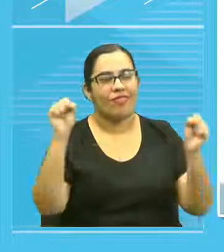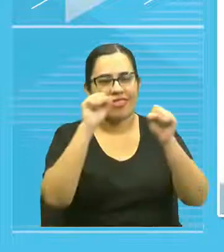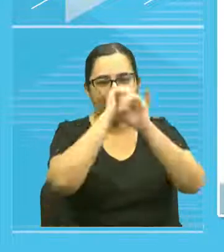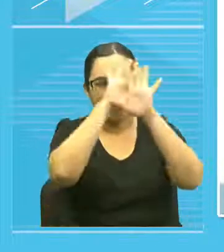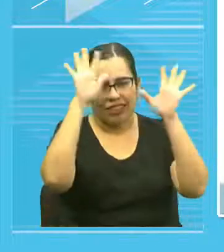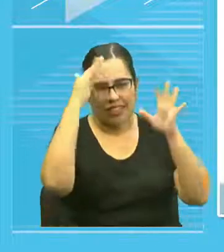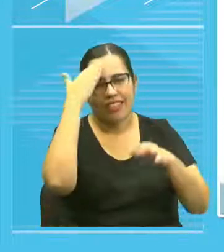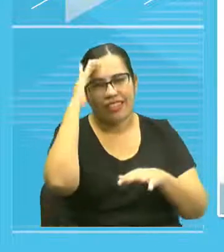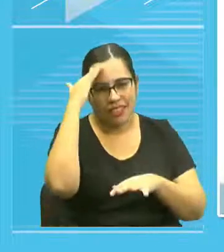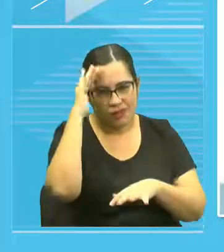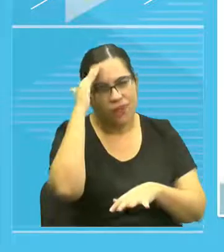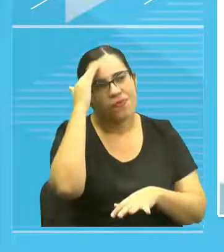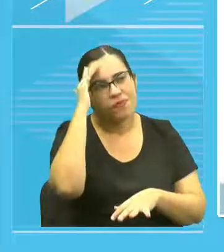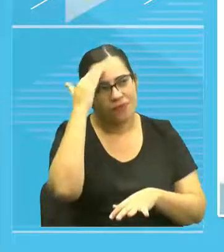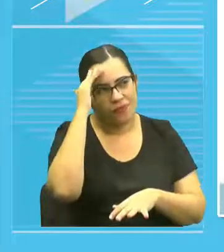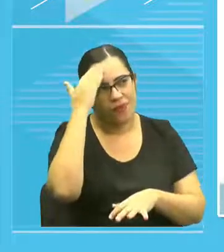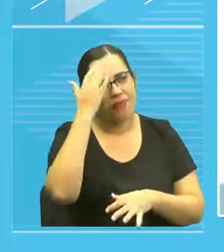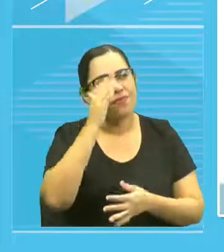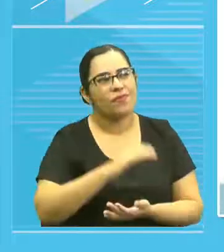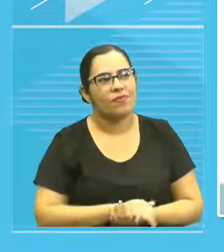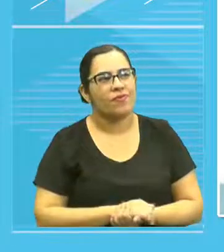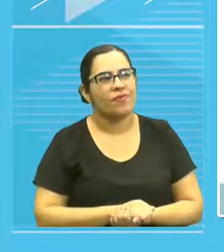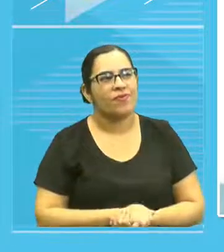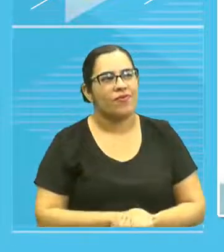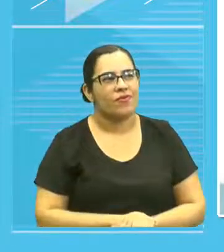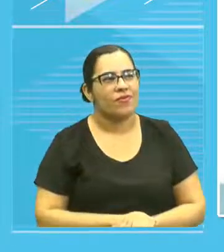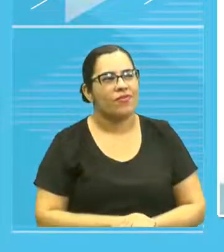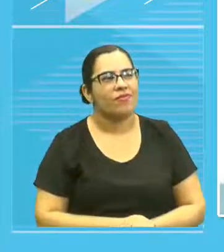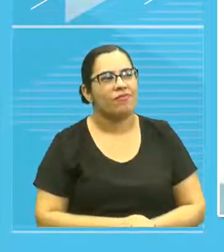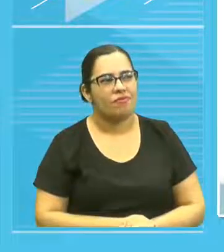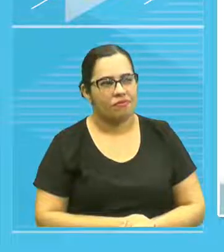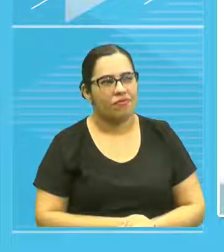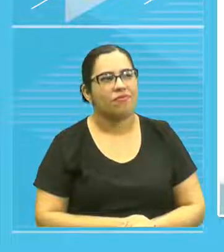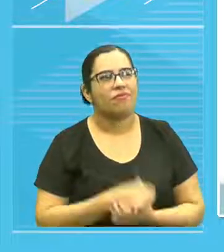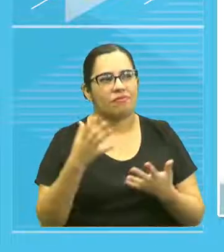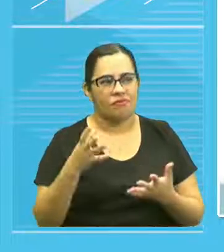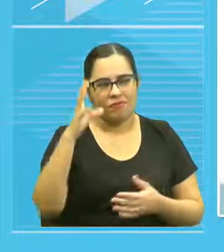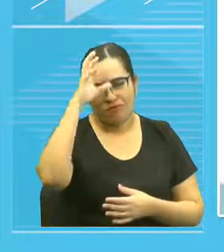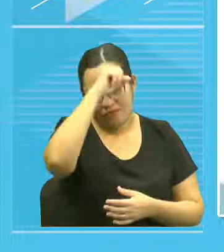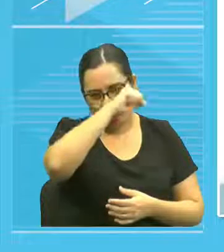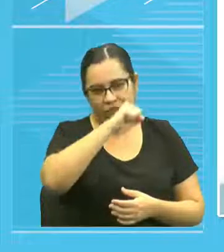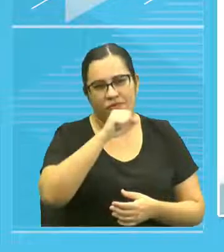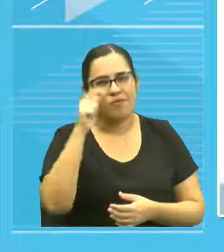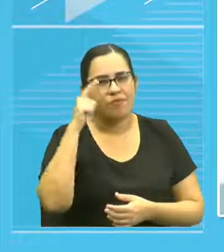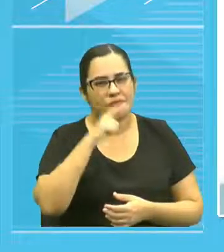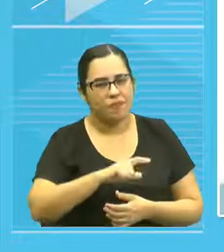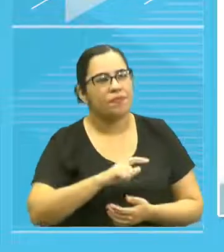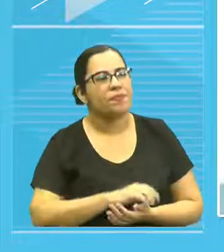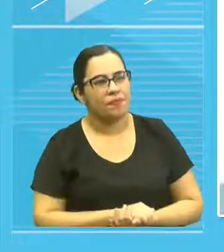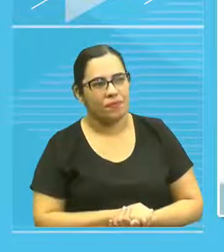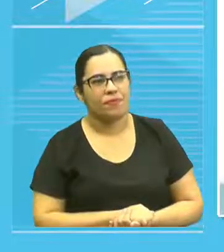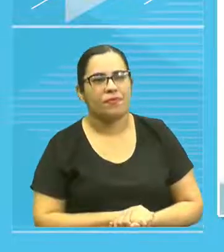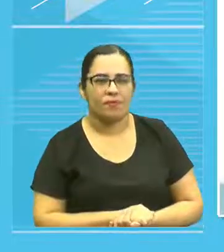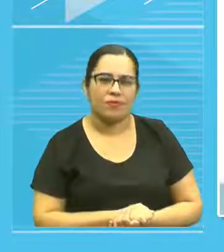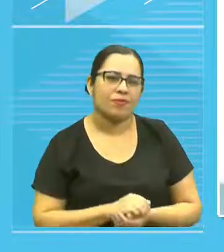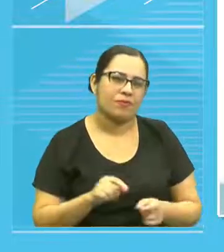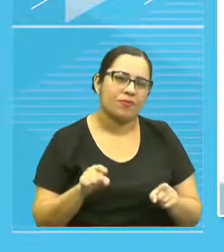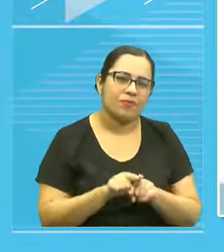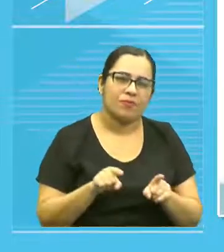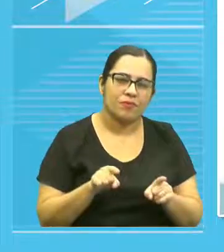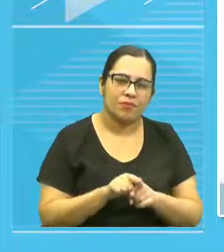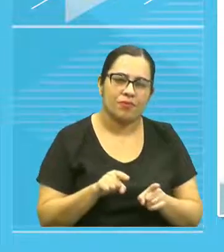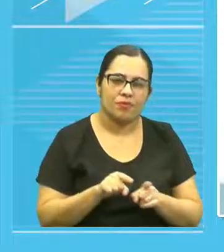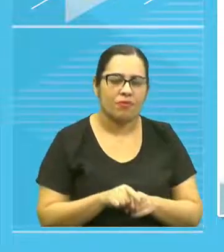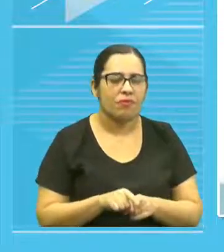né ela pensa sabido de alguma coisa aprender Oi e aí